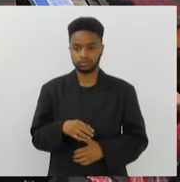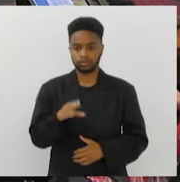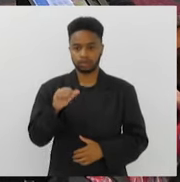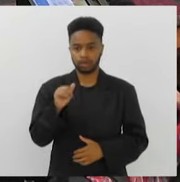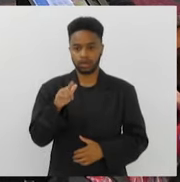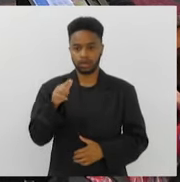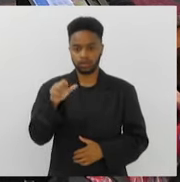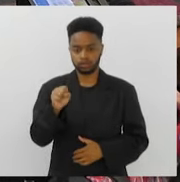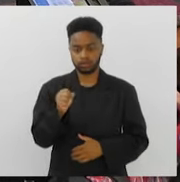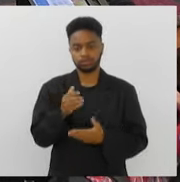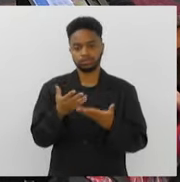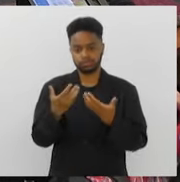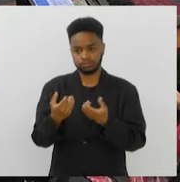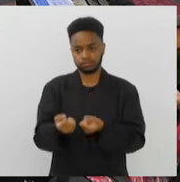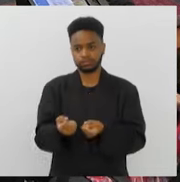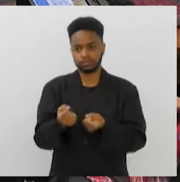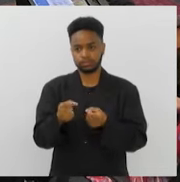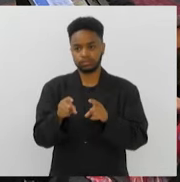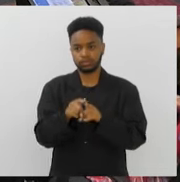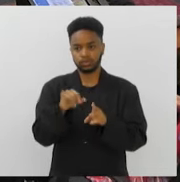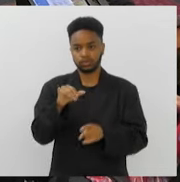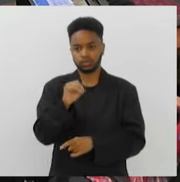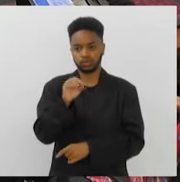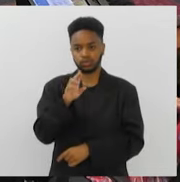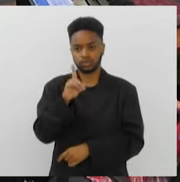está deferido pelos autores, Jordi...